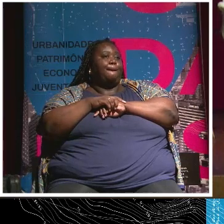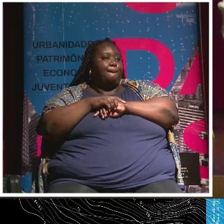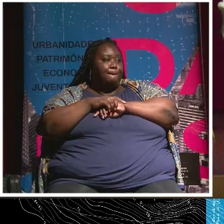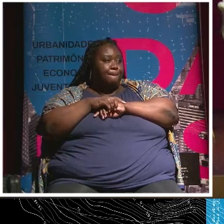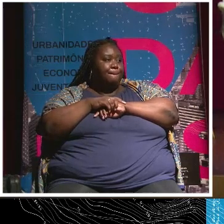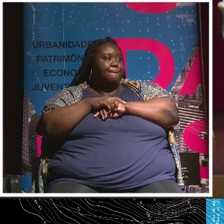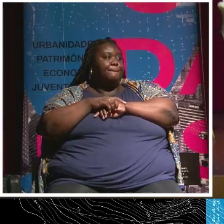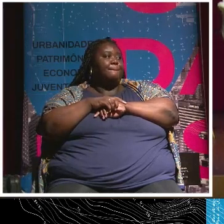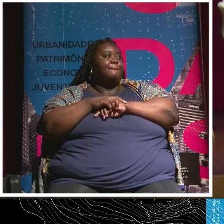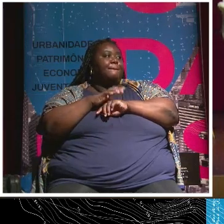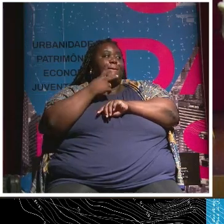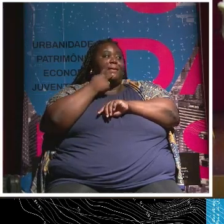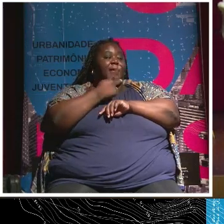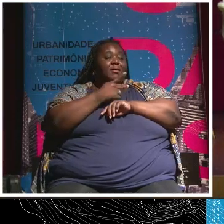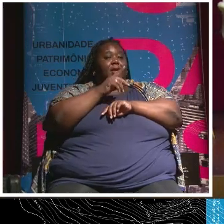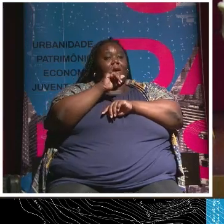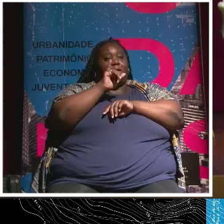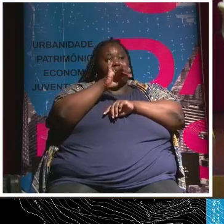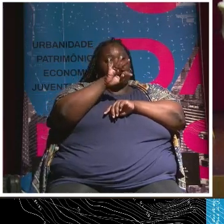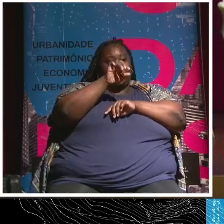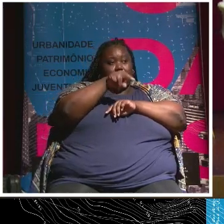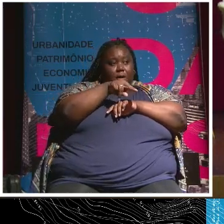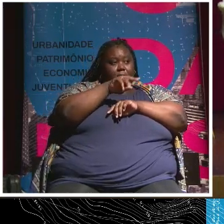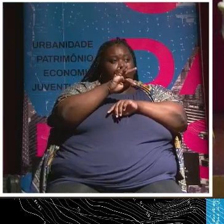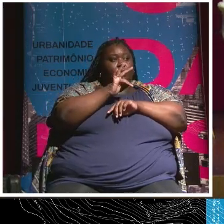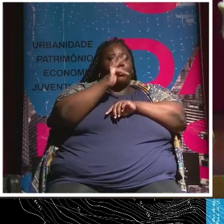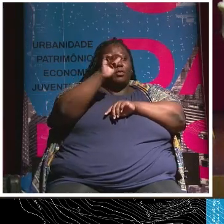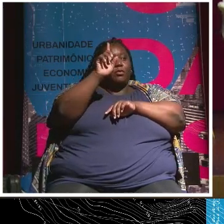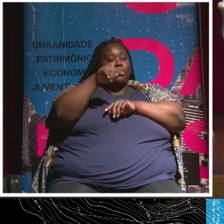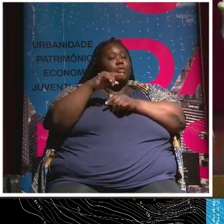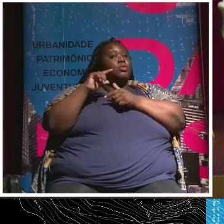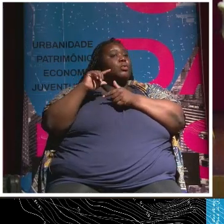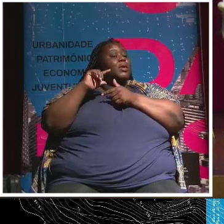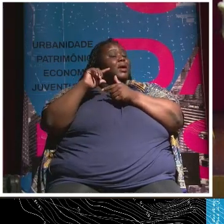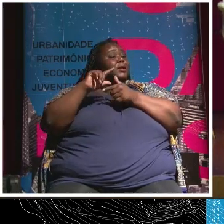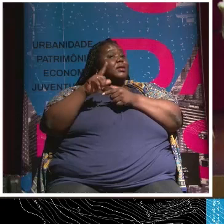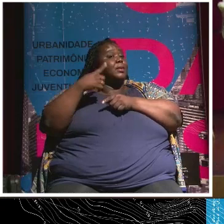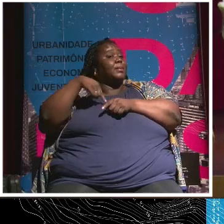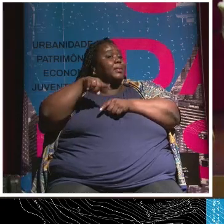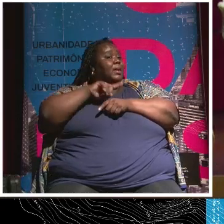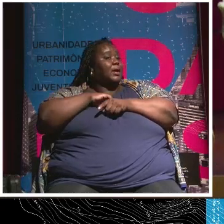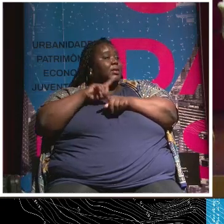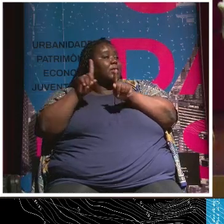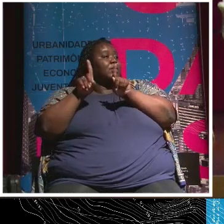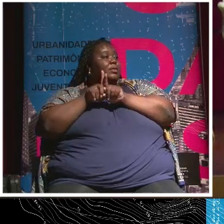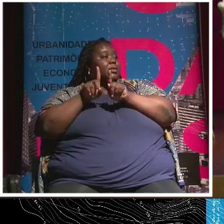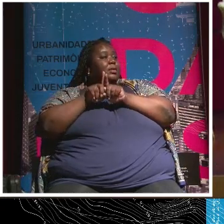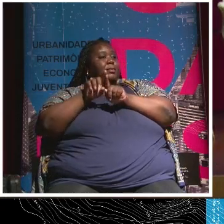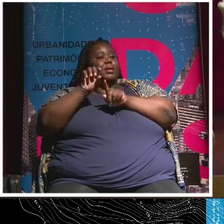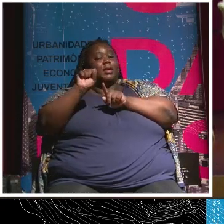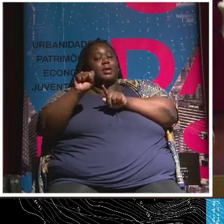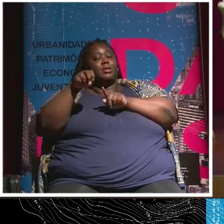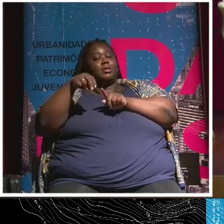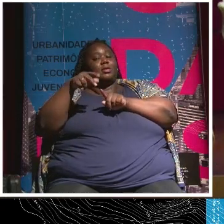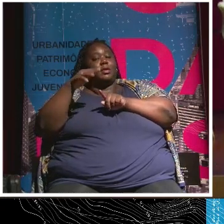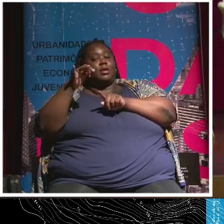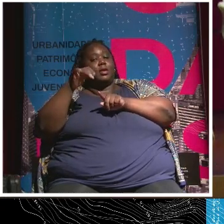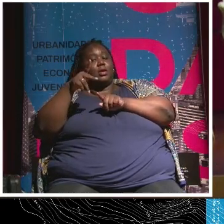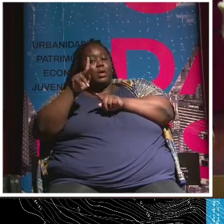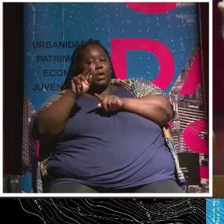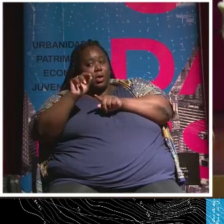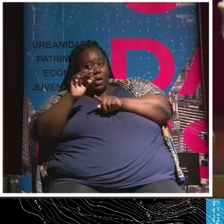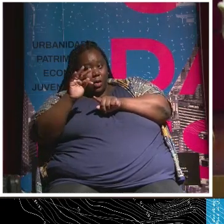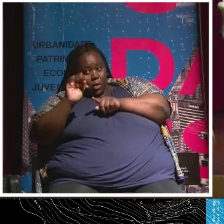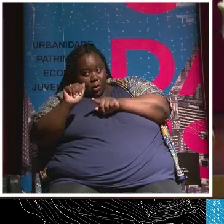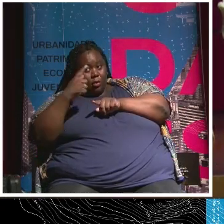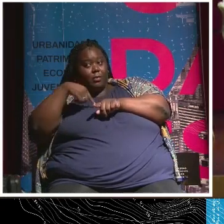Ailton Krenak, mineiro, o futuro é ancestral, que para nós também é o Sankofa, que para nós é